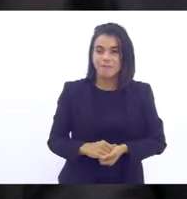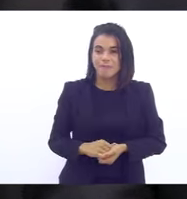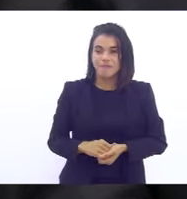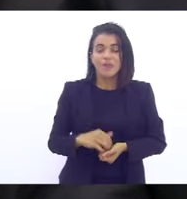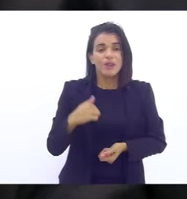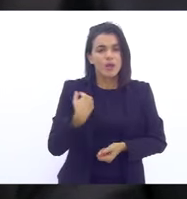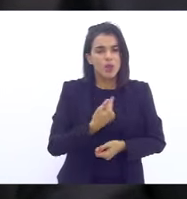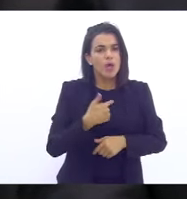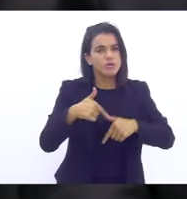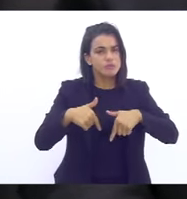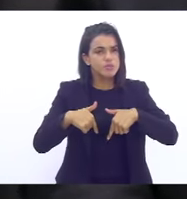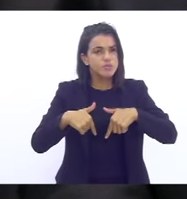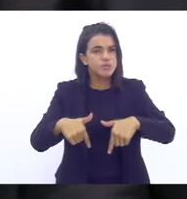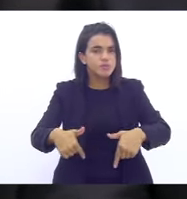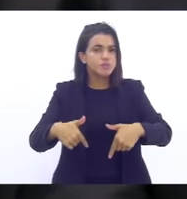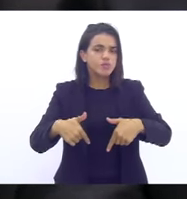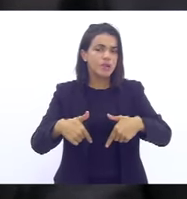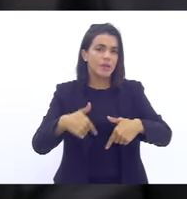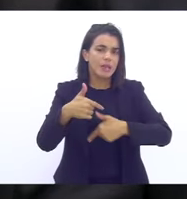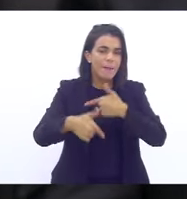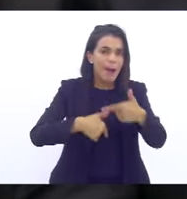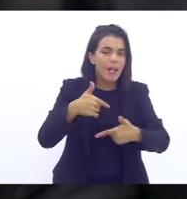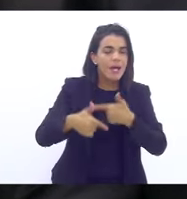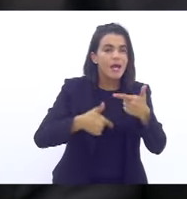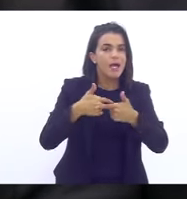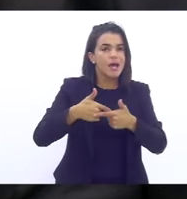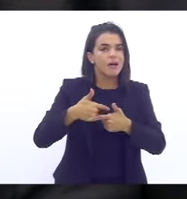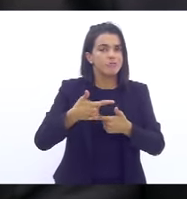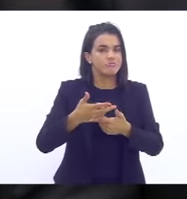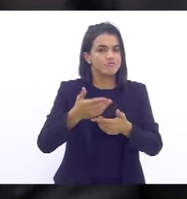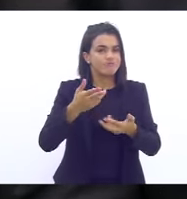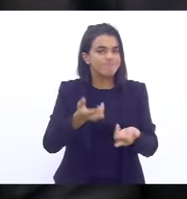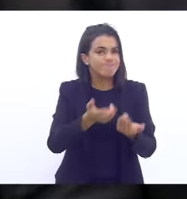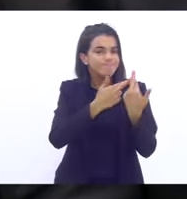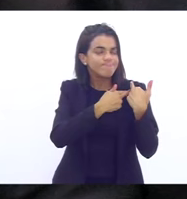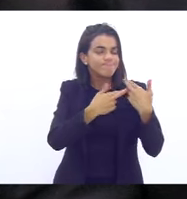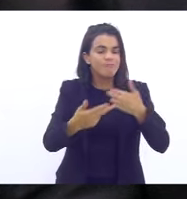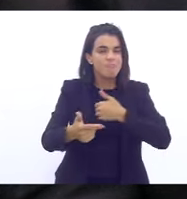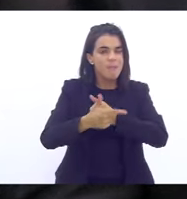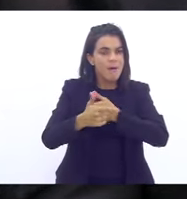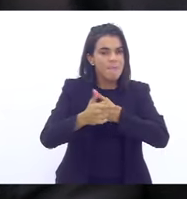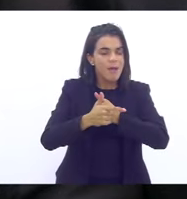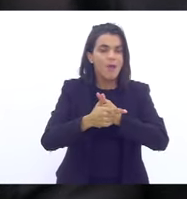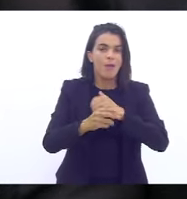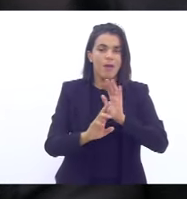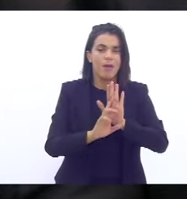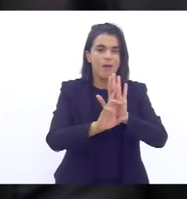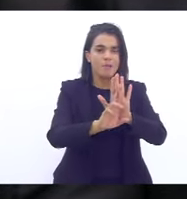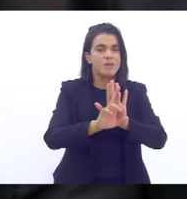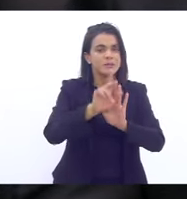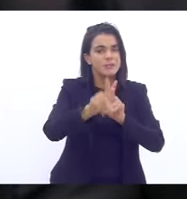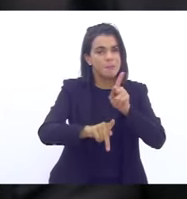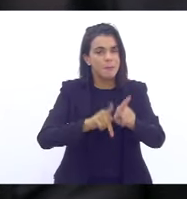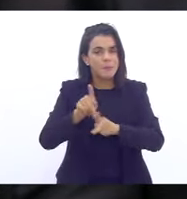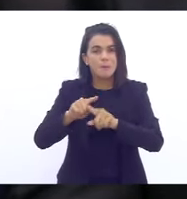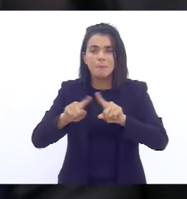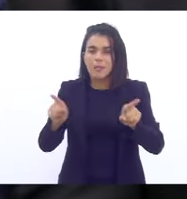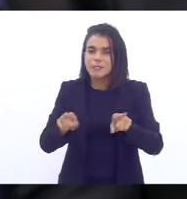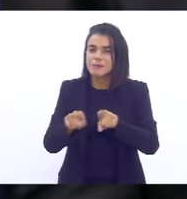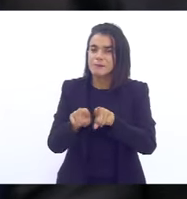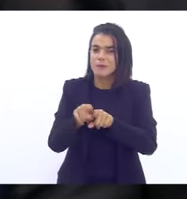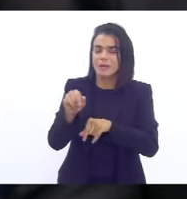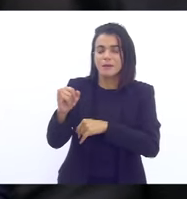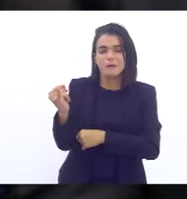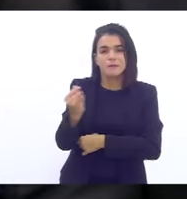fazendo o nosso papel enquanto parlamentar, enquanto representante do povo, mas é importante esse